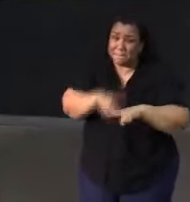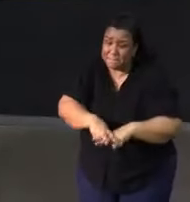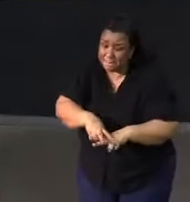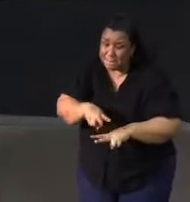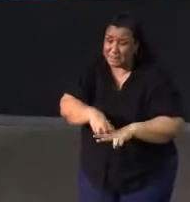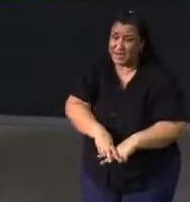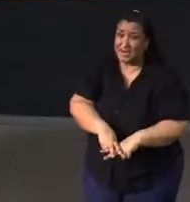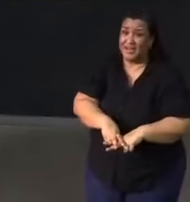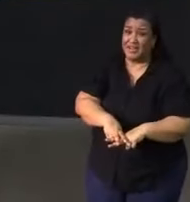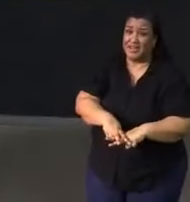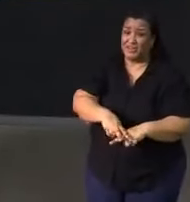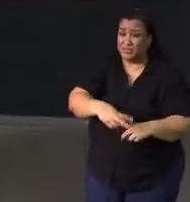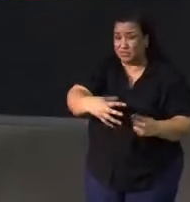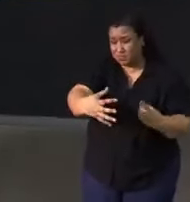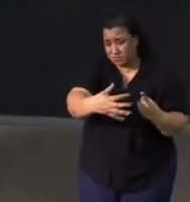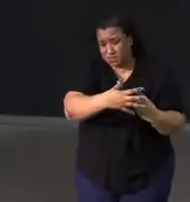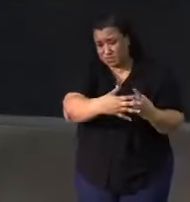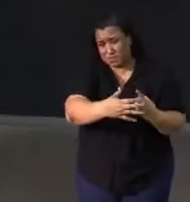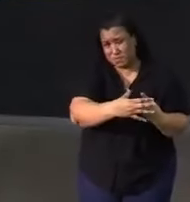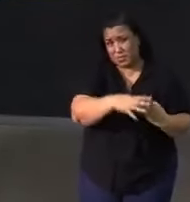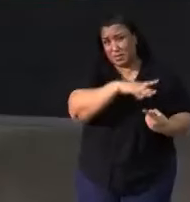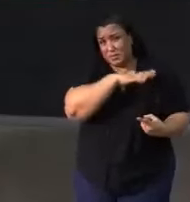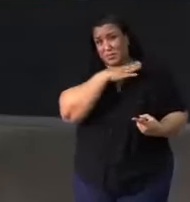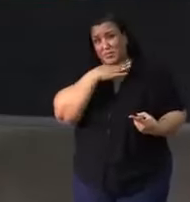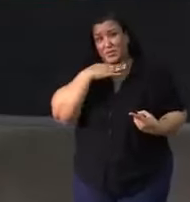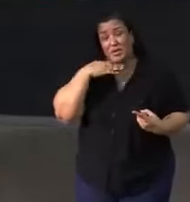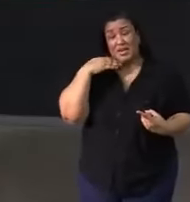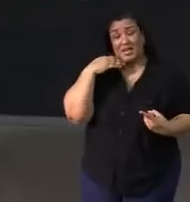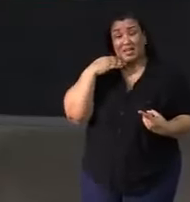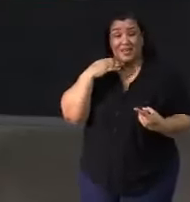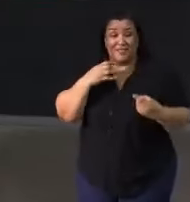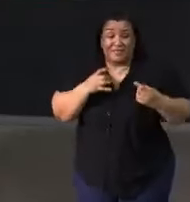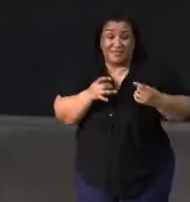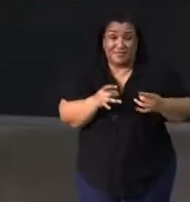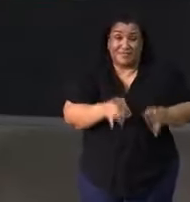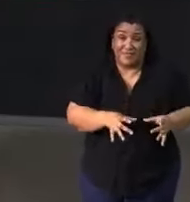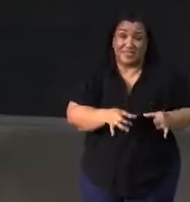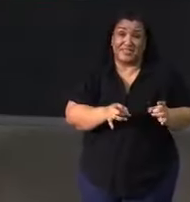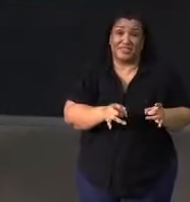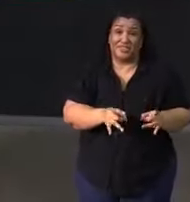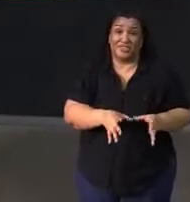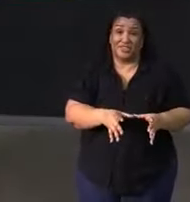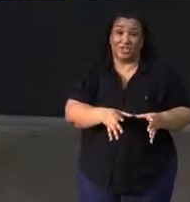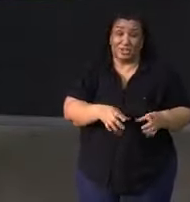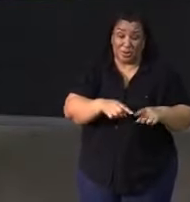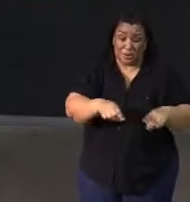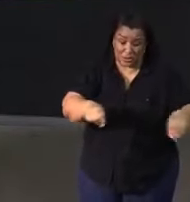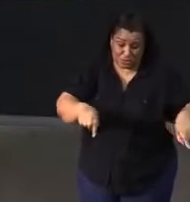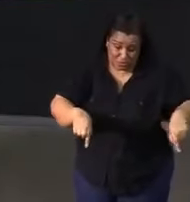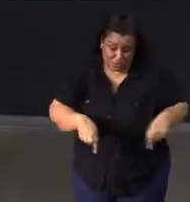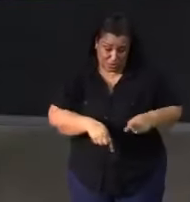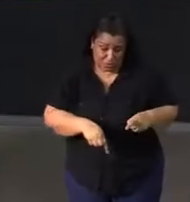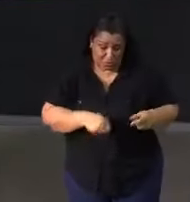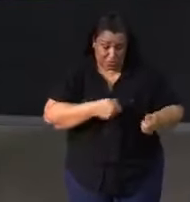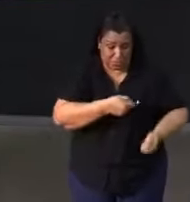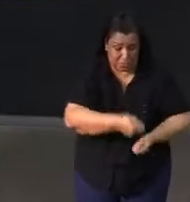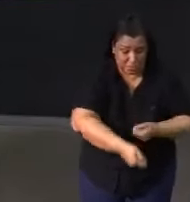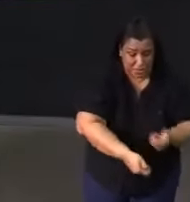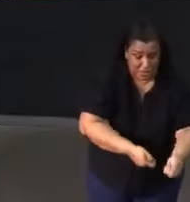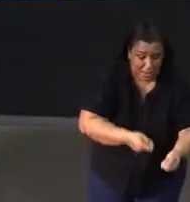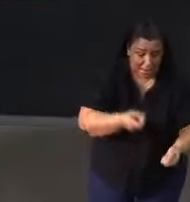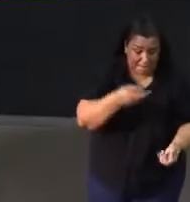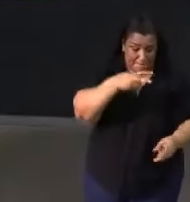aprisionados, ameaçados de morte, vendidos, colocados em poços, em cisternas, em